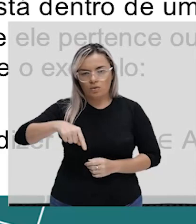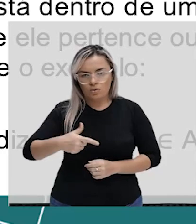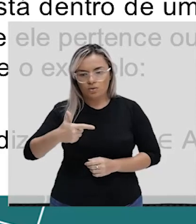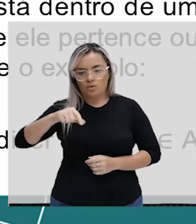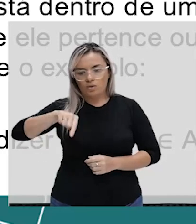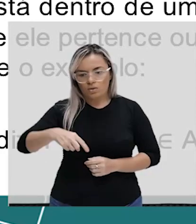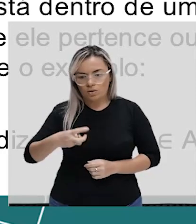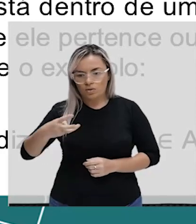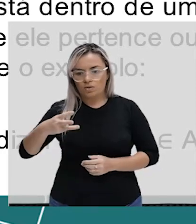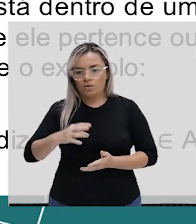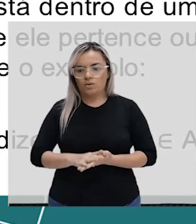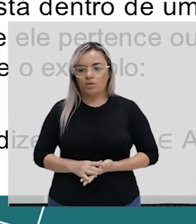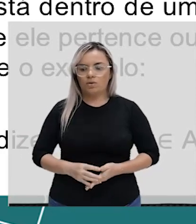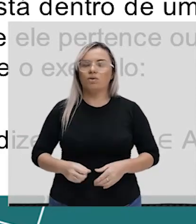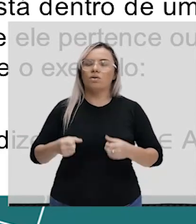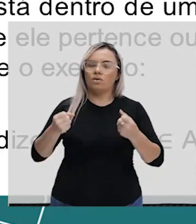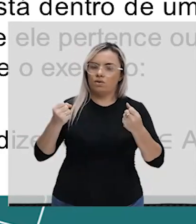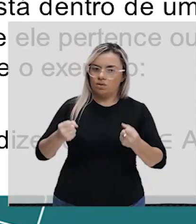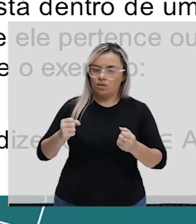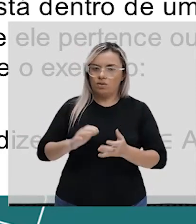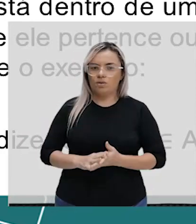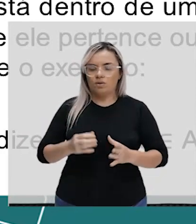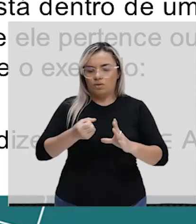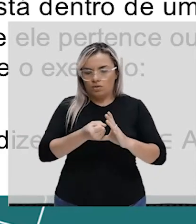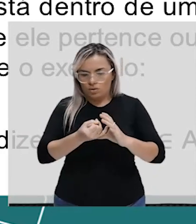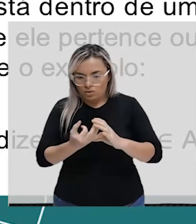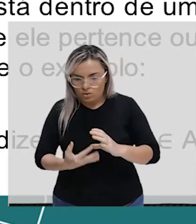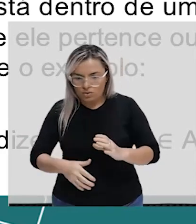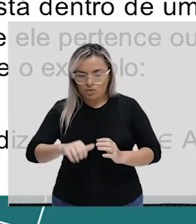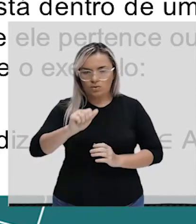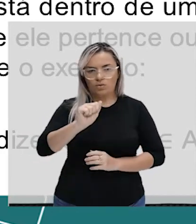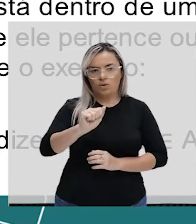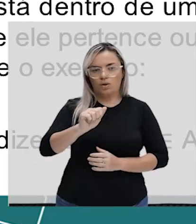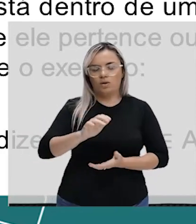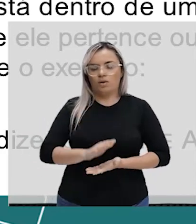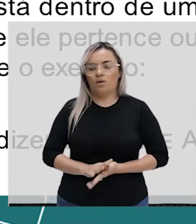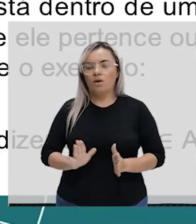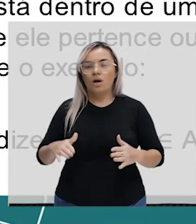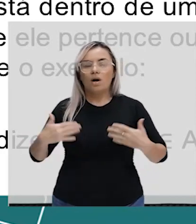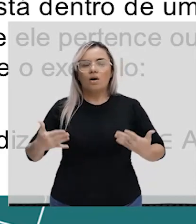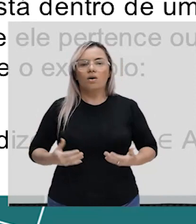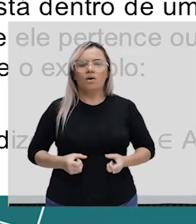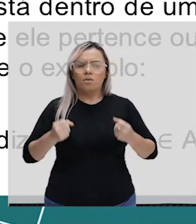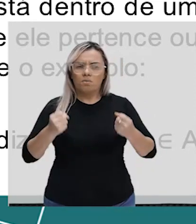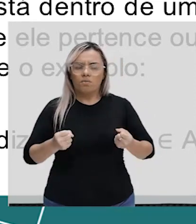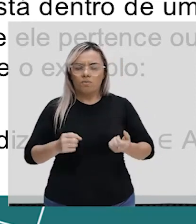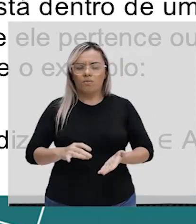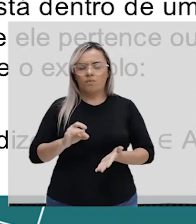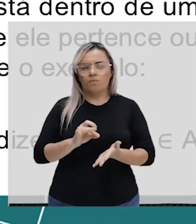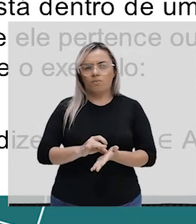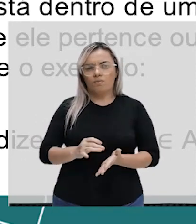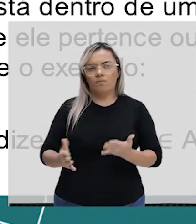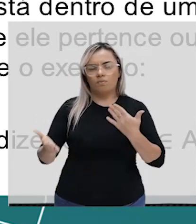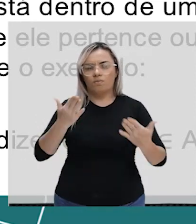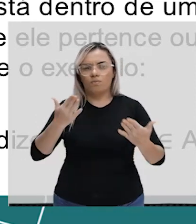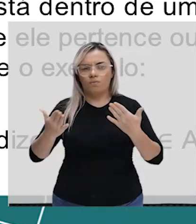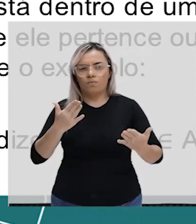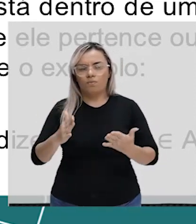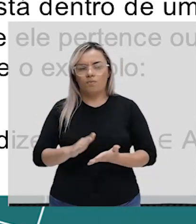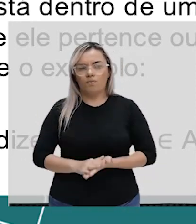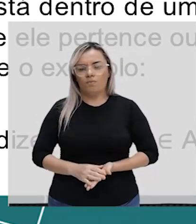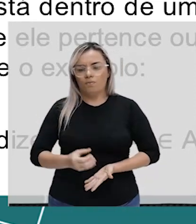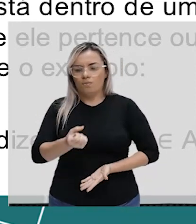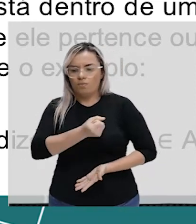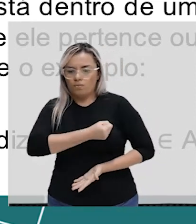1, 2 e 3. Então, esse conjunto A está aqui ele posto. O que eu posso falar a respeito dele quando eu comparo com o número,